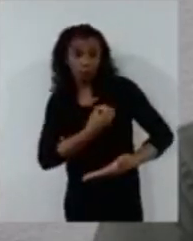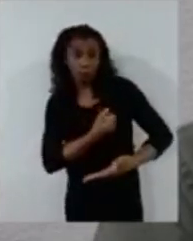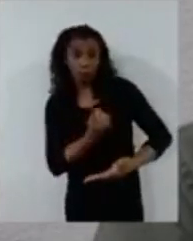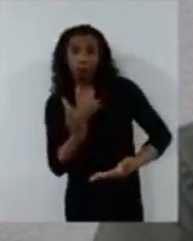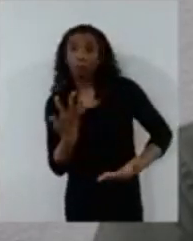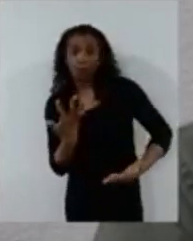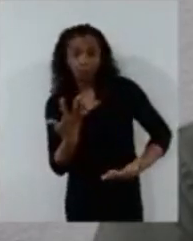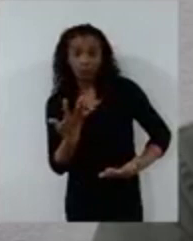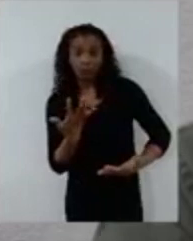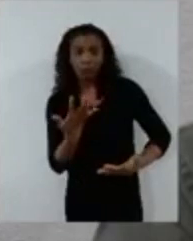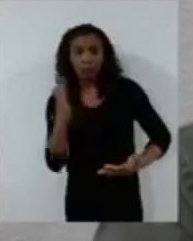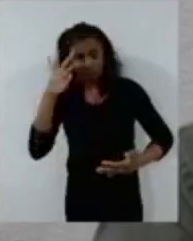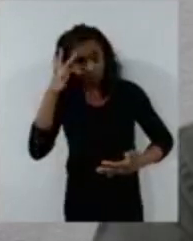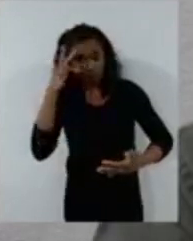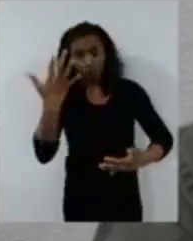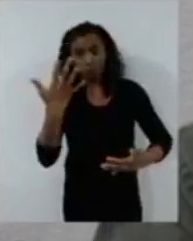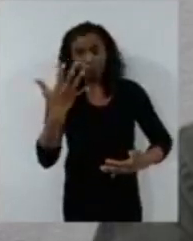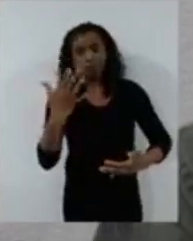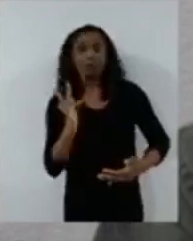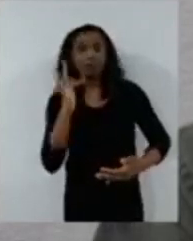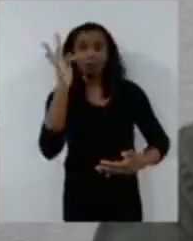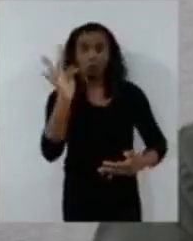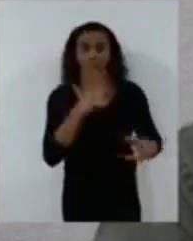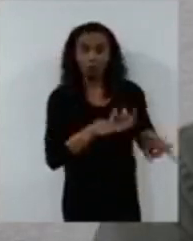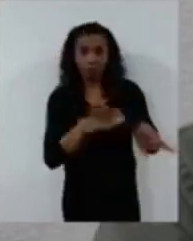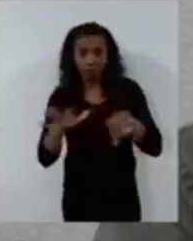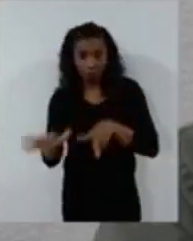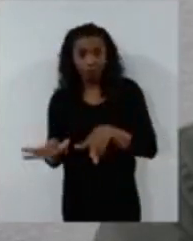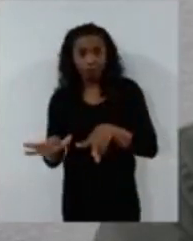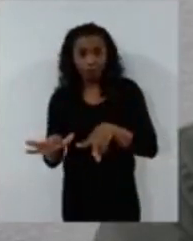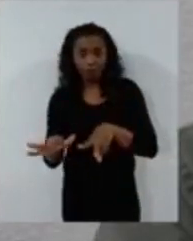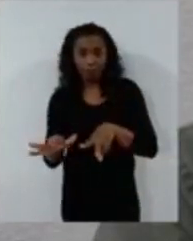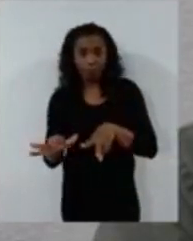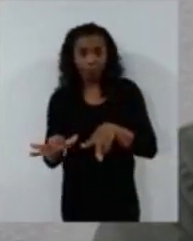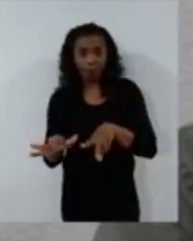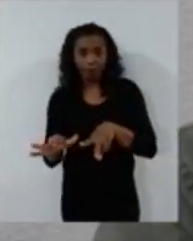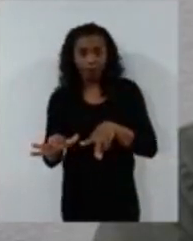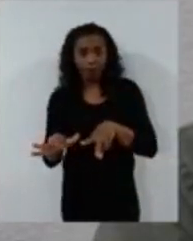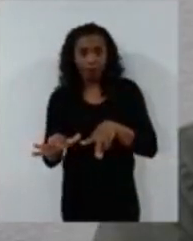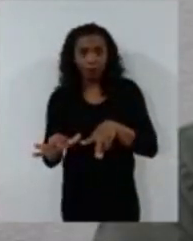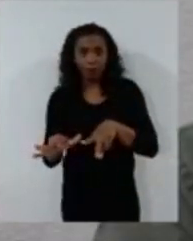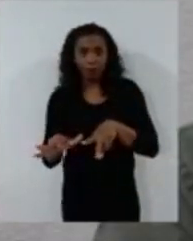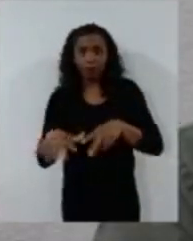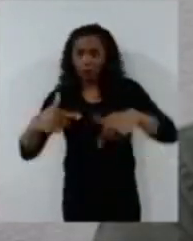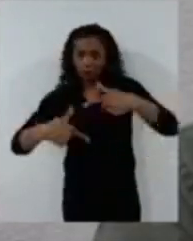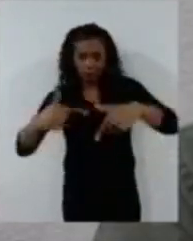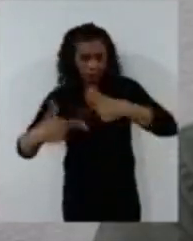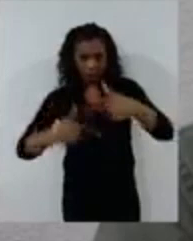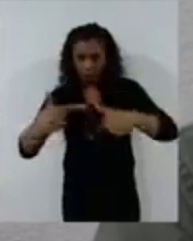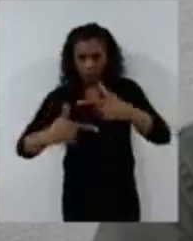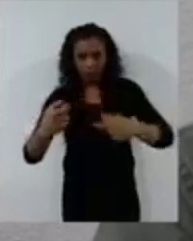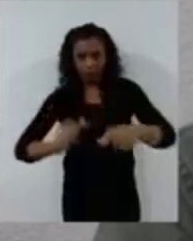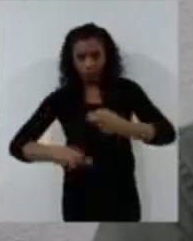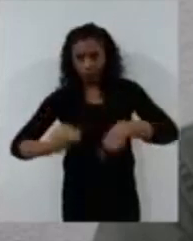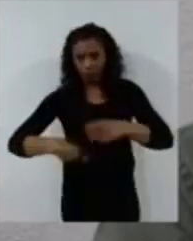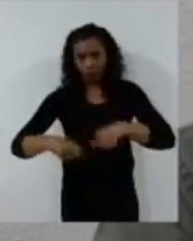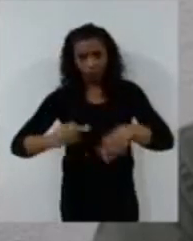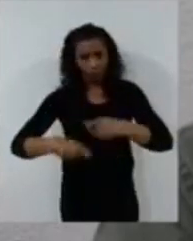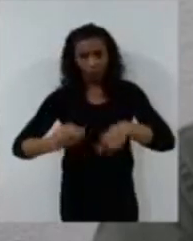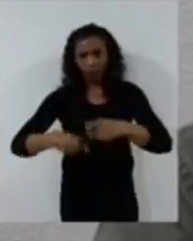decidiu que na próxima semana as atividades comerciais